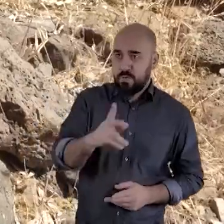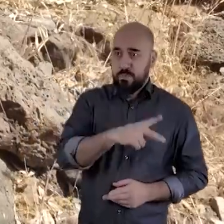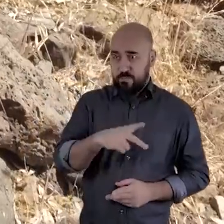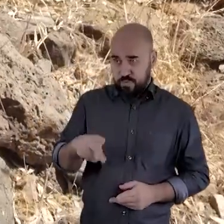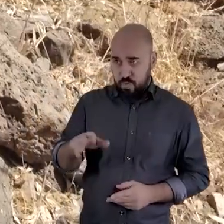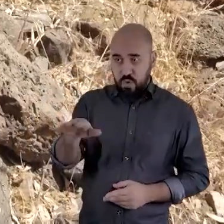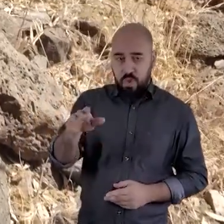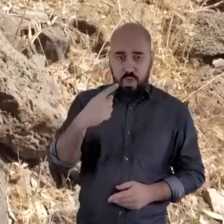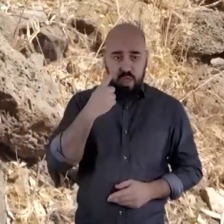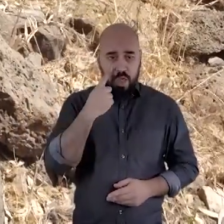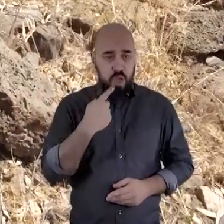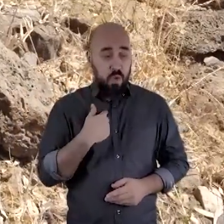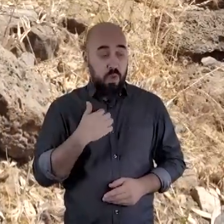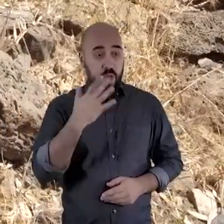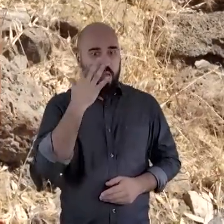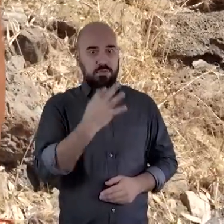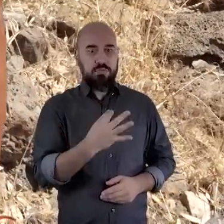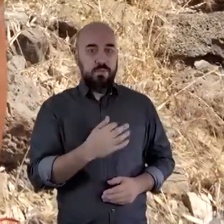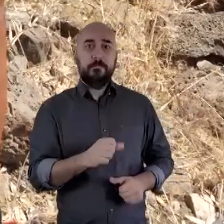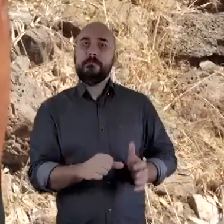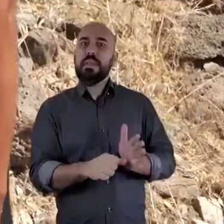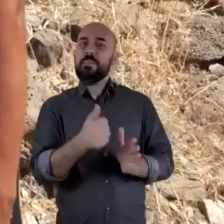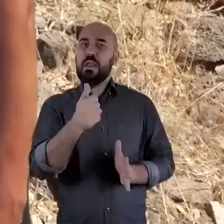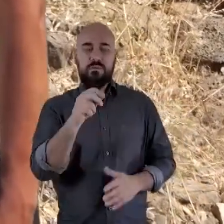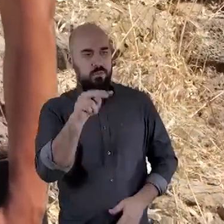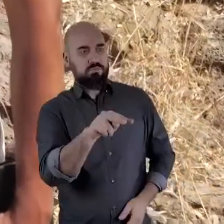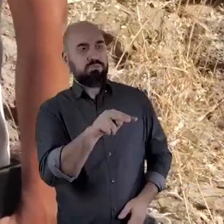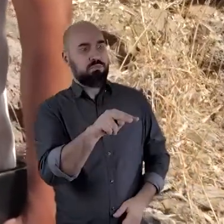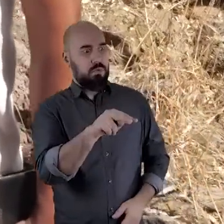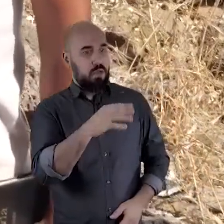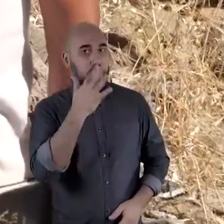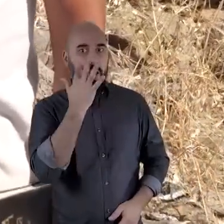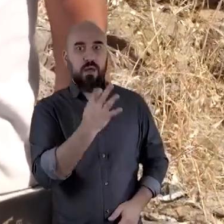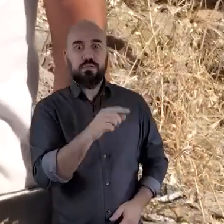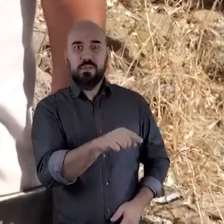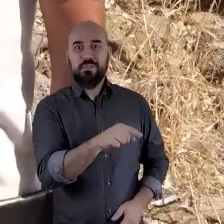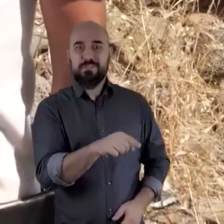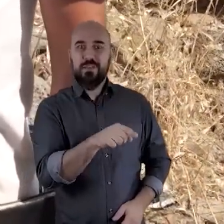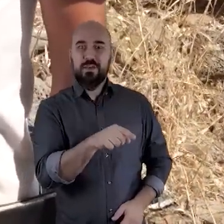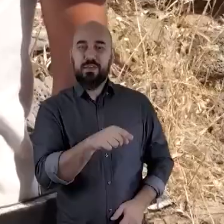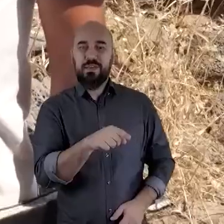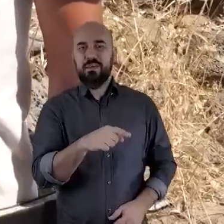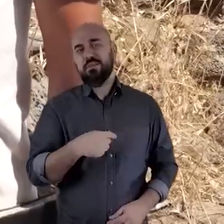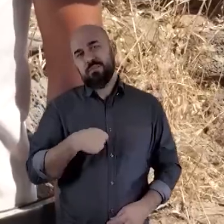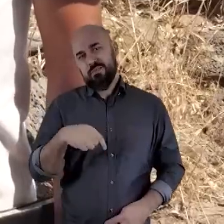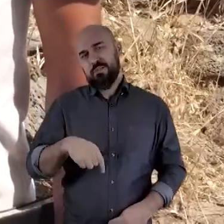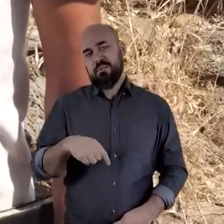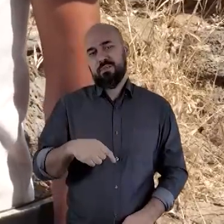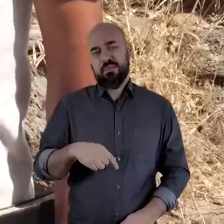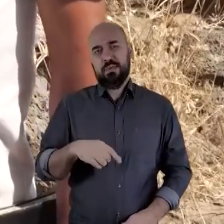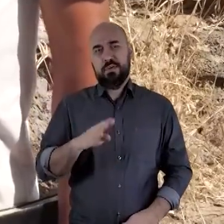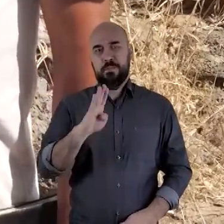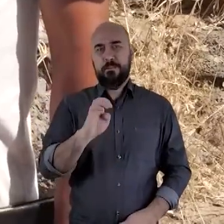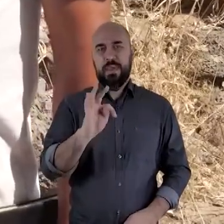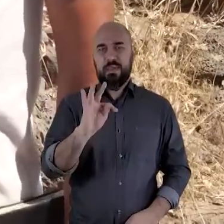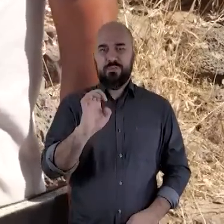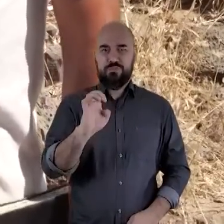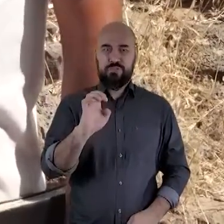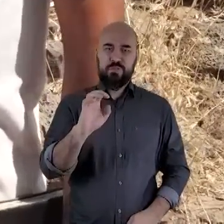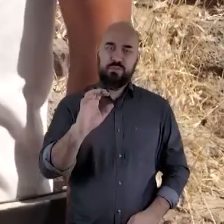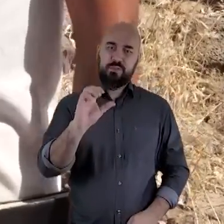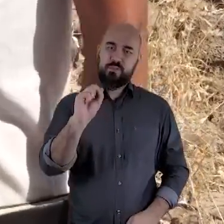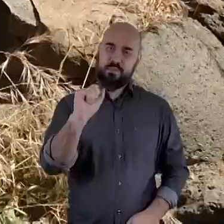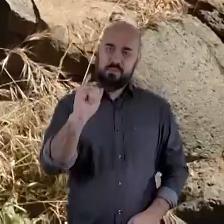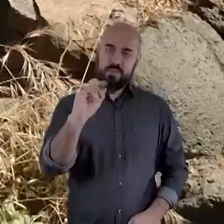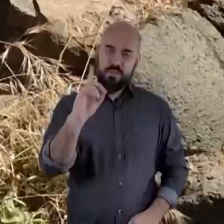Professor, antes da gente entrar, me chamou a atenção, primeira vez que eu vi aqui na cidade de Betsaida, no sítio arqueológico provável de Betsaida, que nós temos